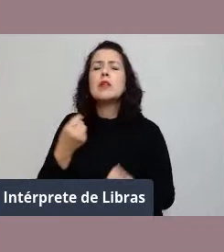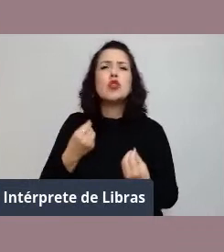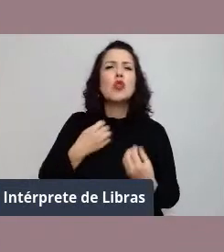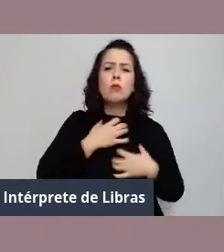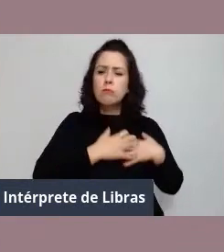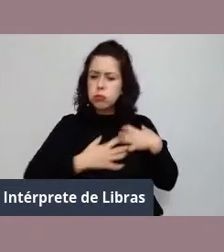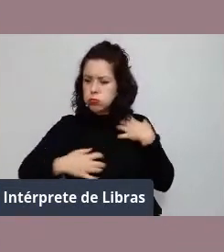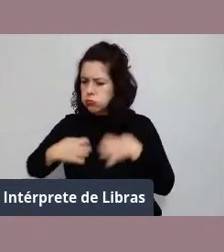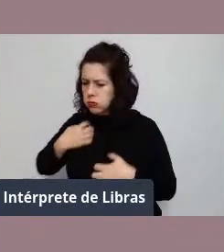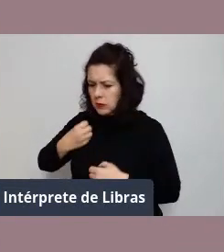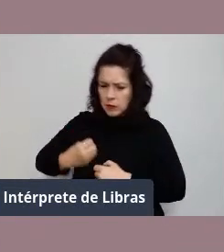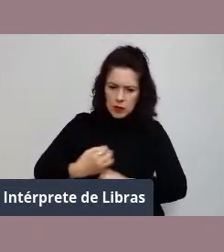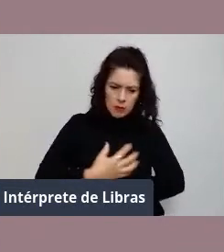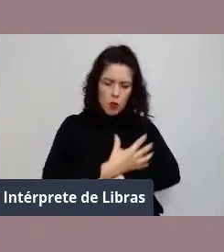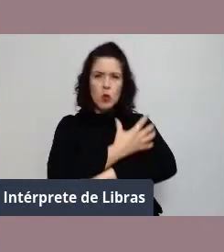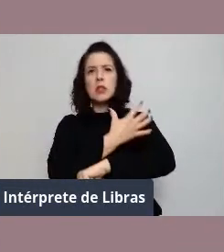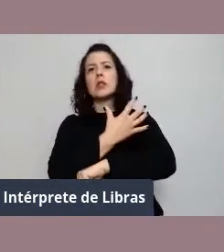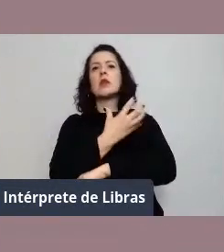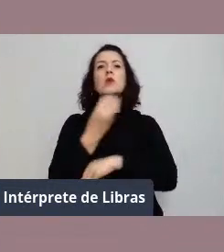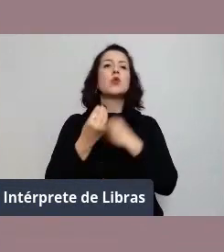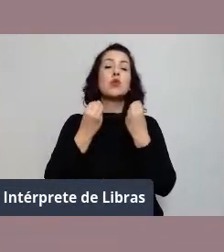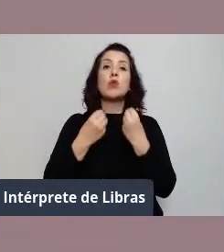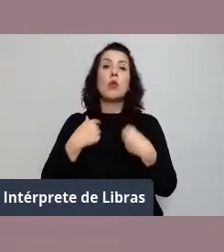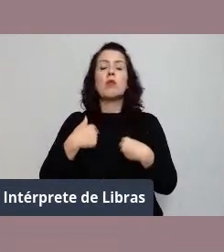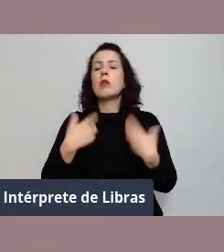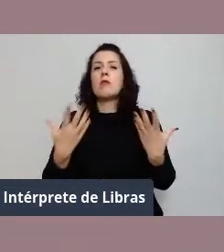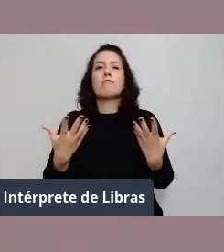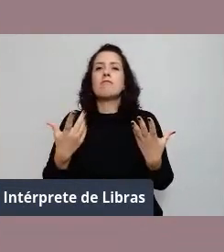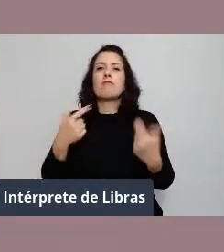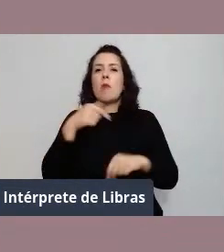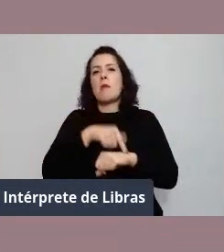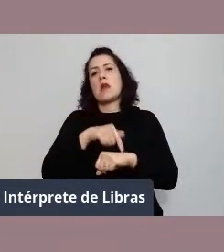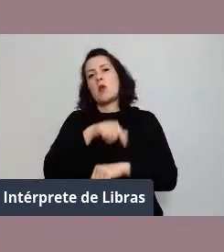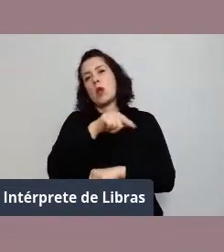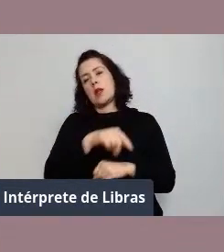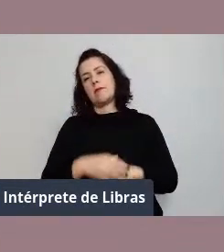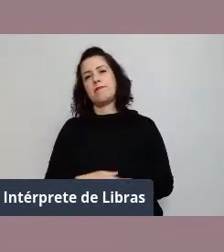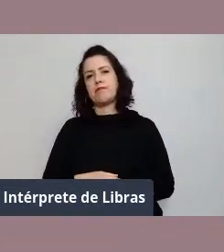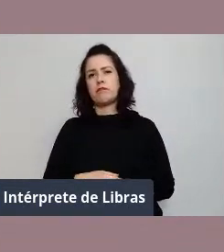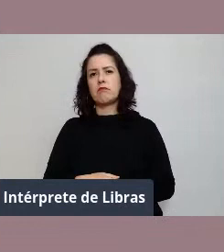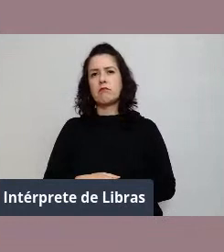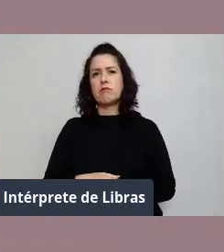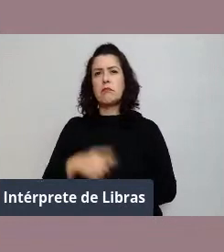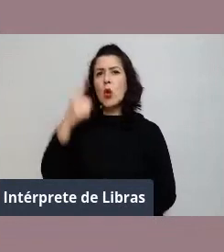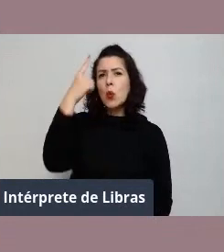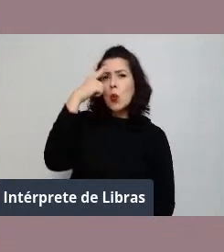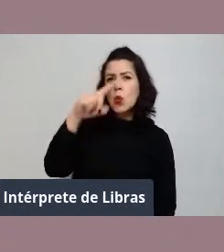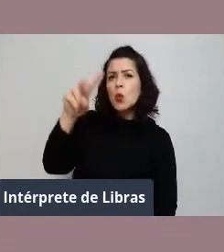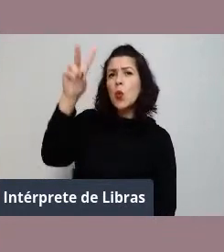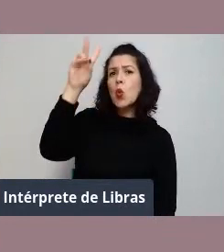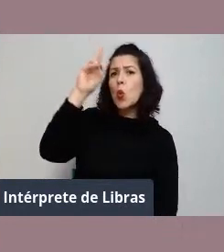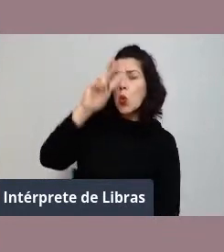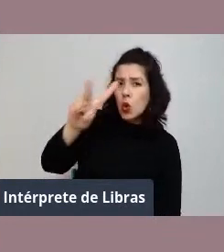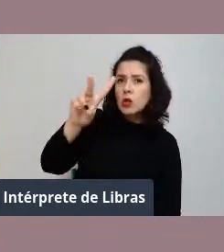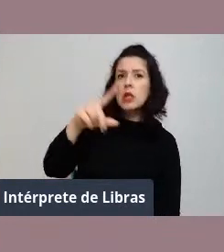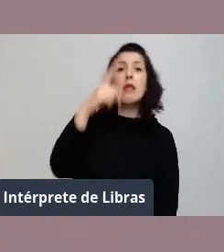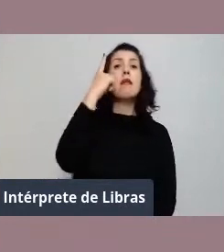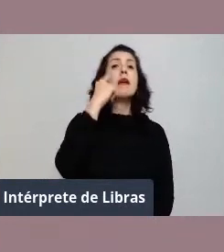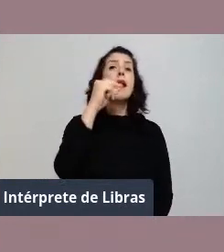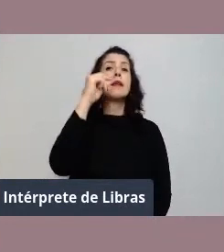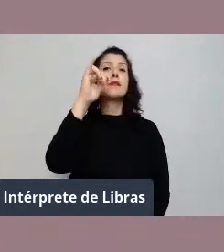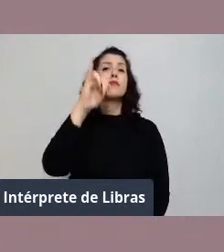em cuja órbita eu girara naquelas poucas horas. Dois dias depois, Clarice me telefonou de novo.